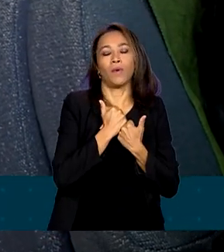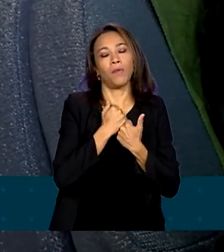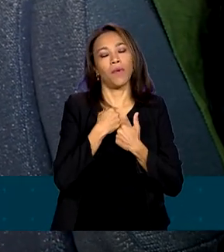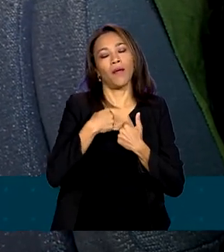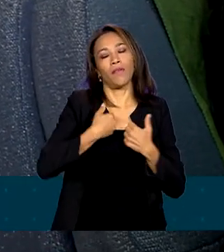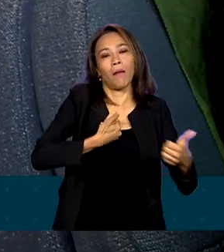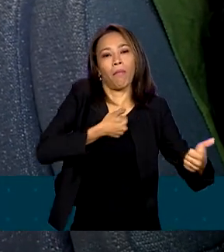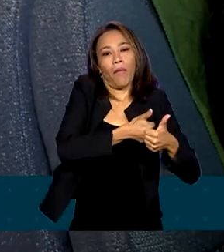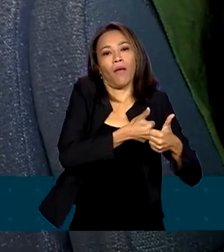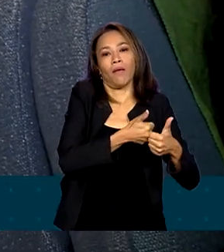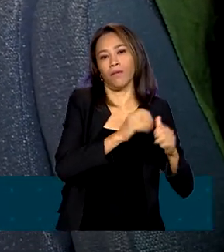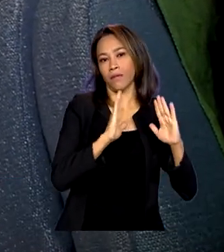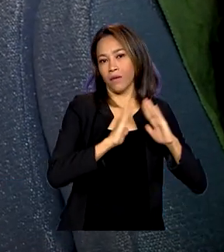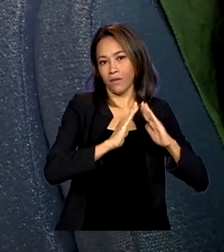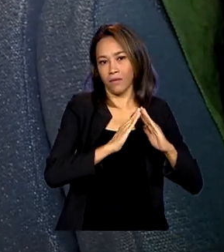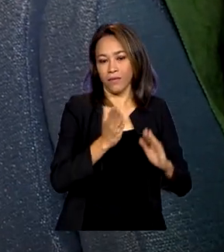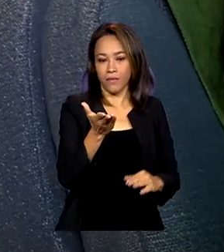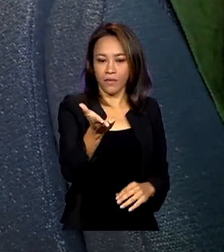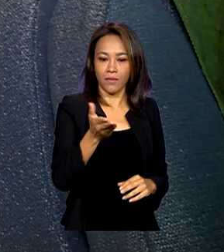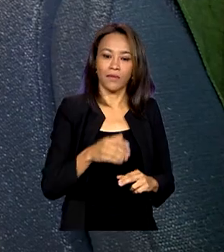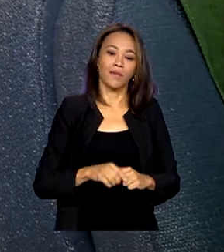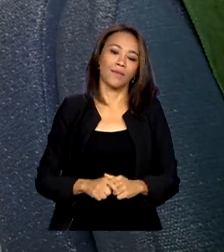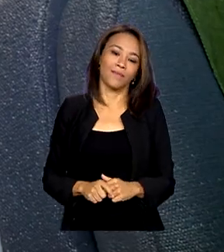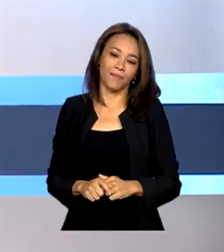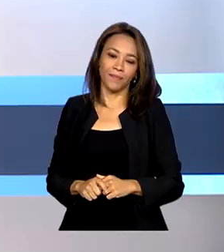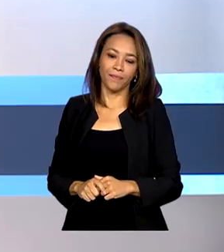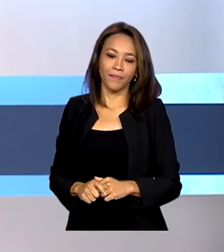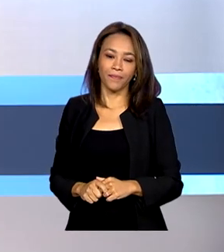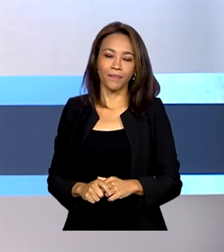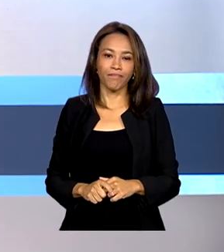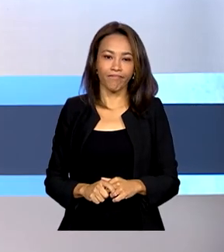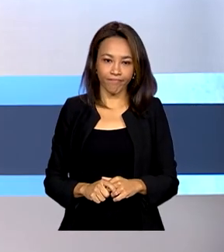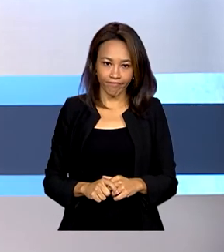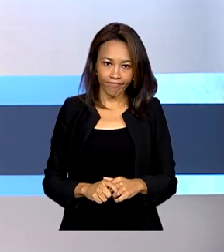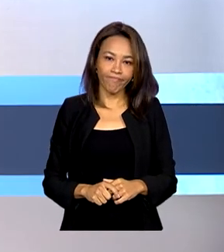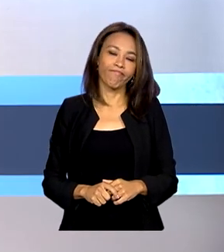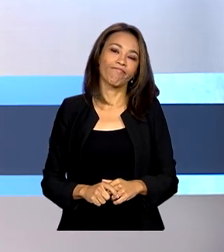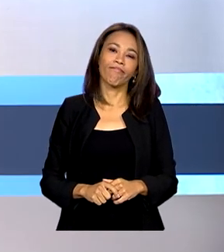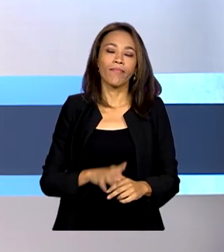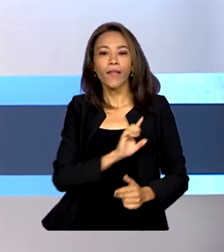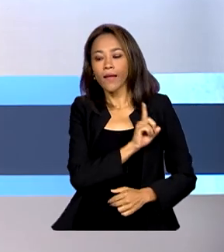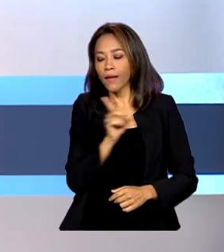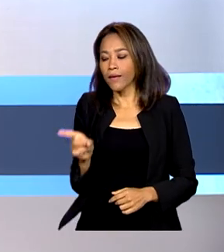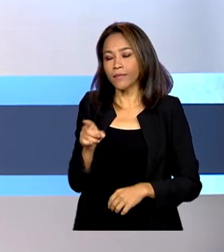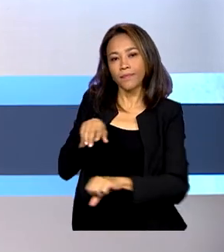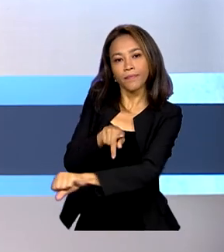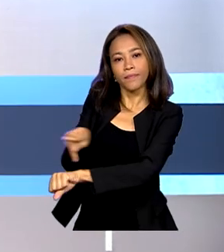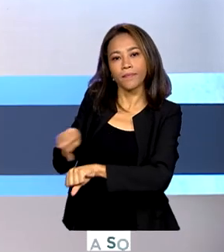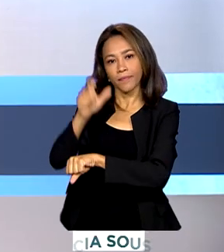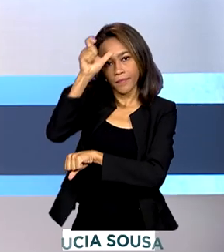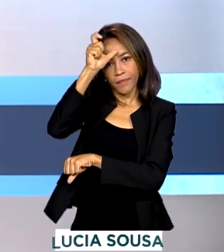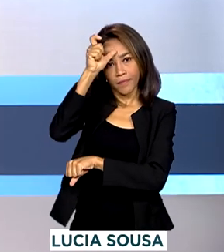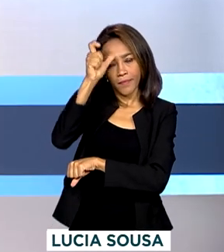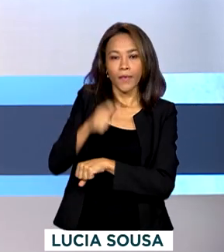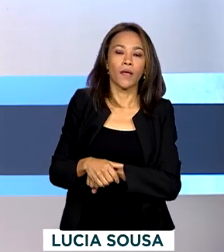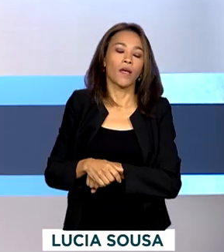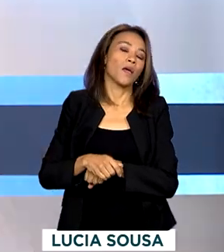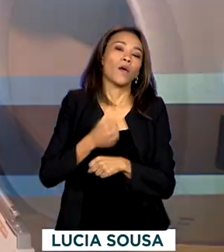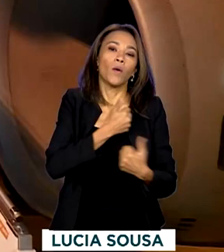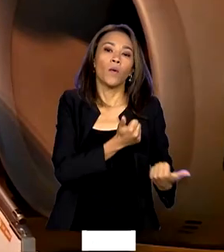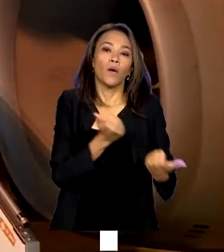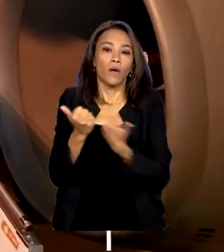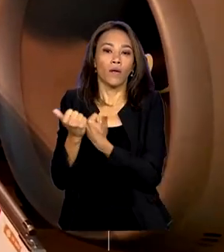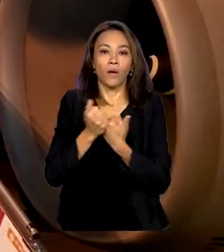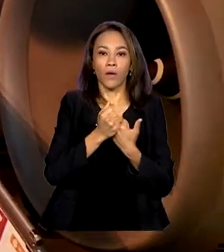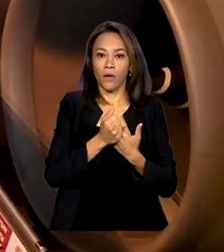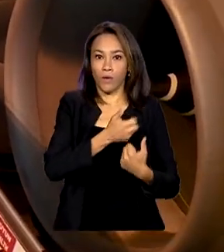As portas se abriram para o Brasil e estou aqui. E lá na Turquia, a missão humanitária do governo